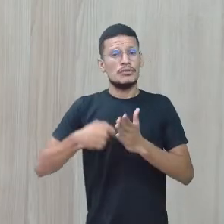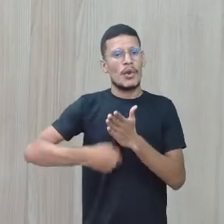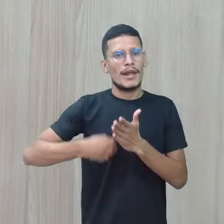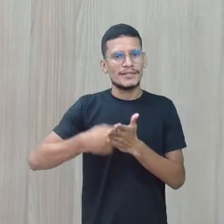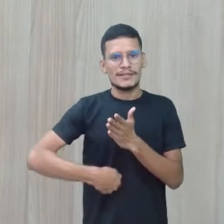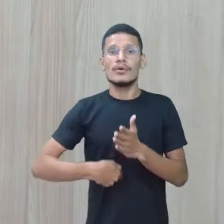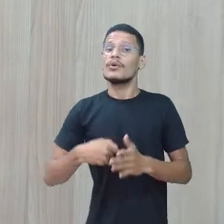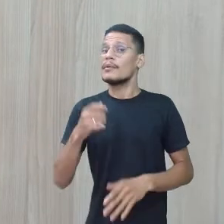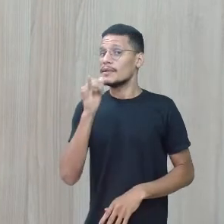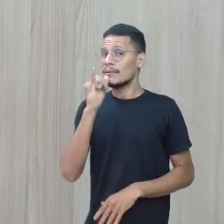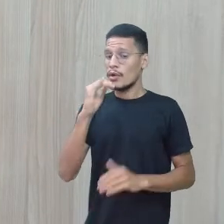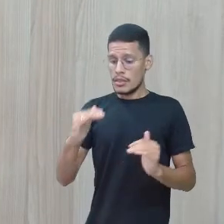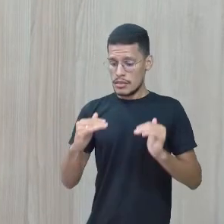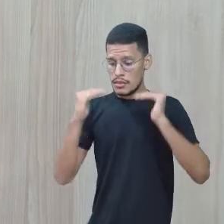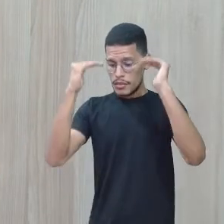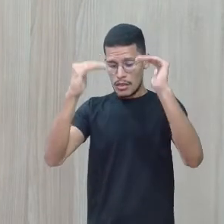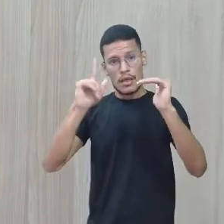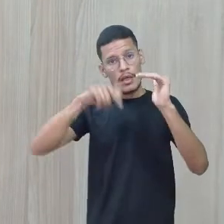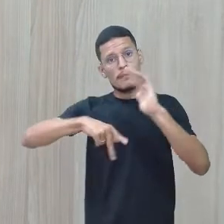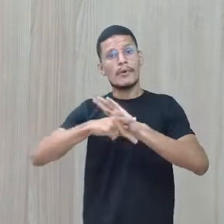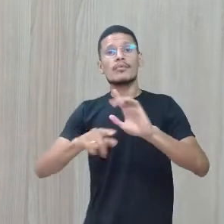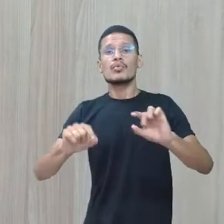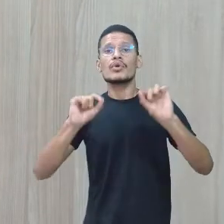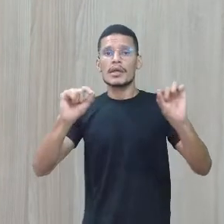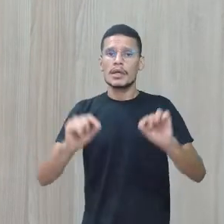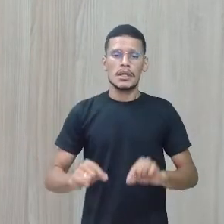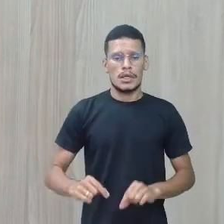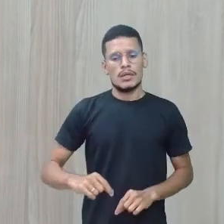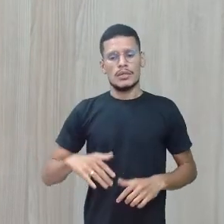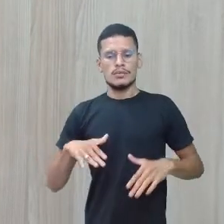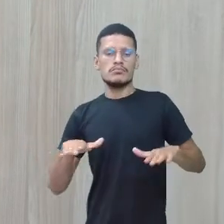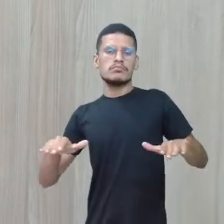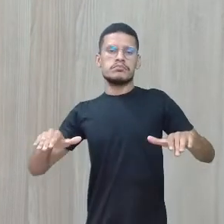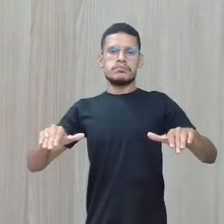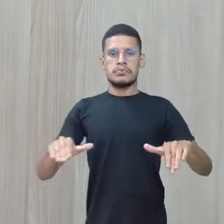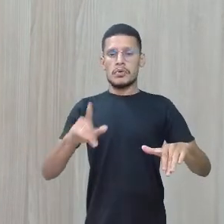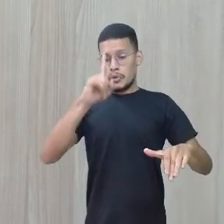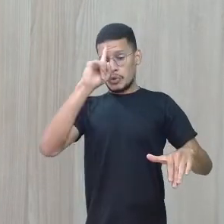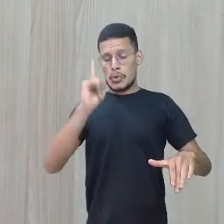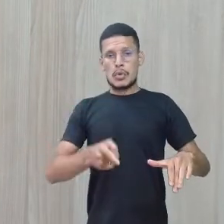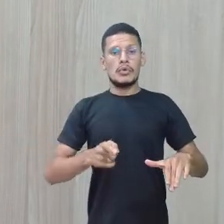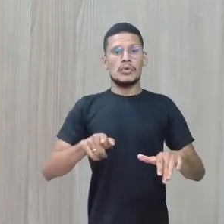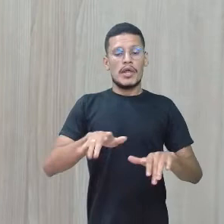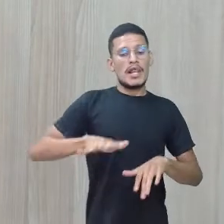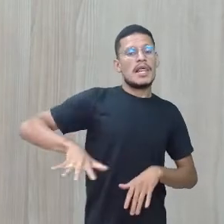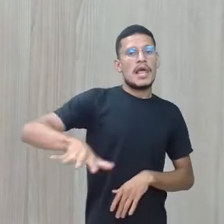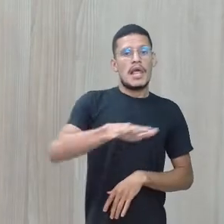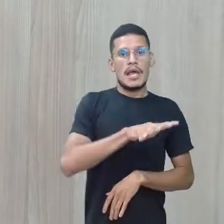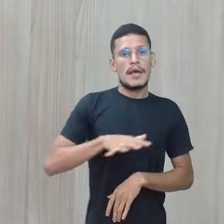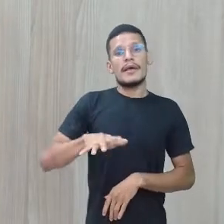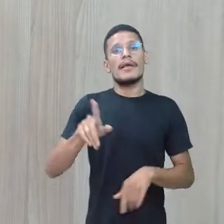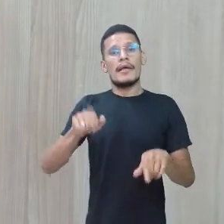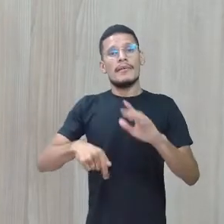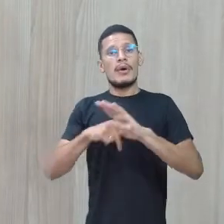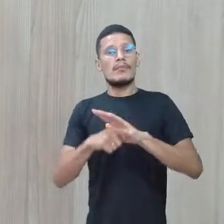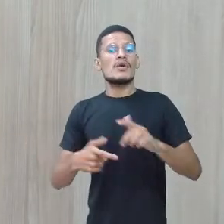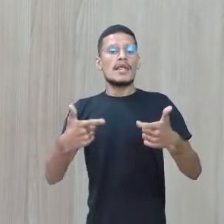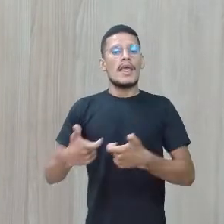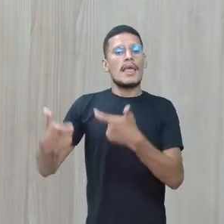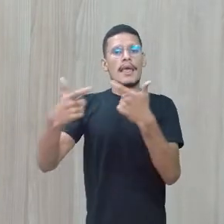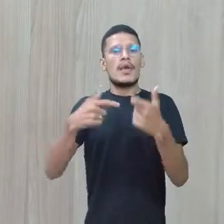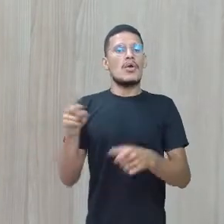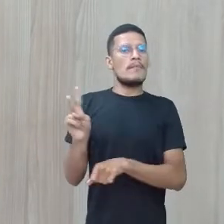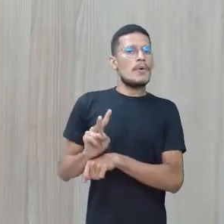a nobreza ela acabava se caracterizando pelo... eles eram os donos da terra e se considerados os guerreiros militares para proteger